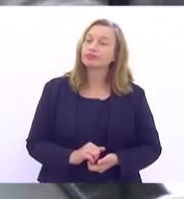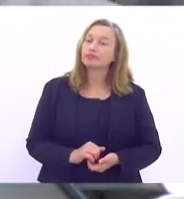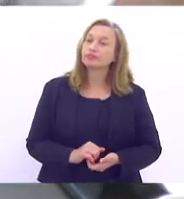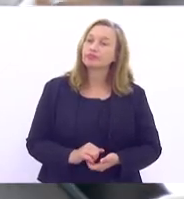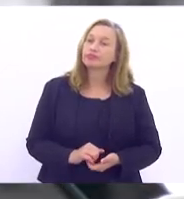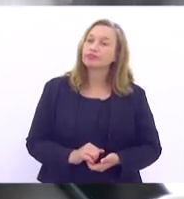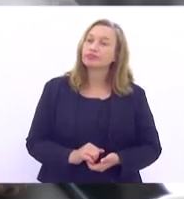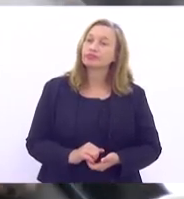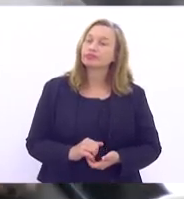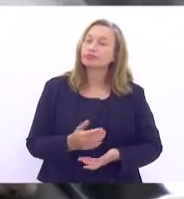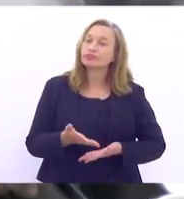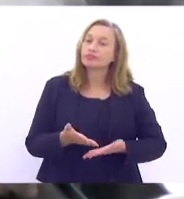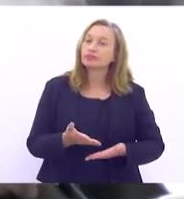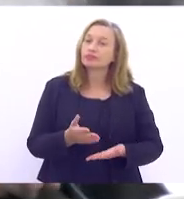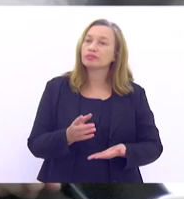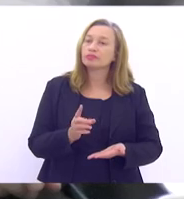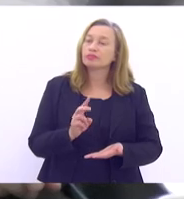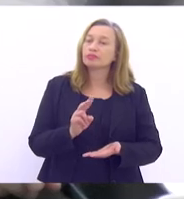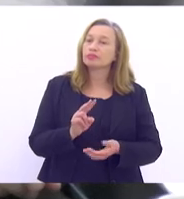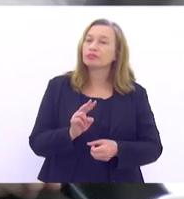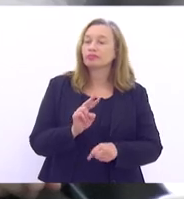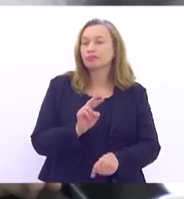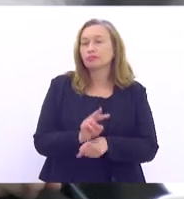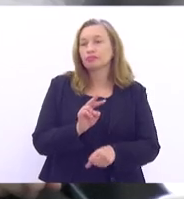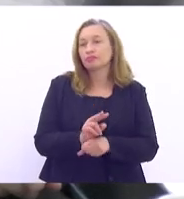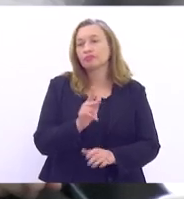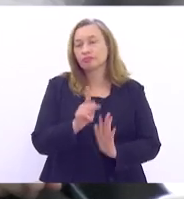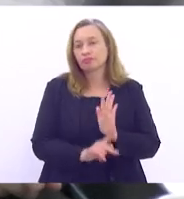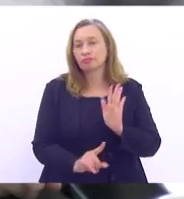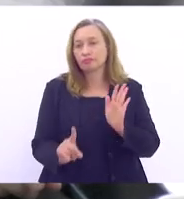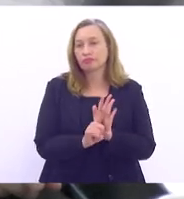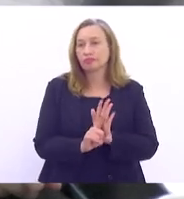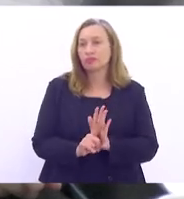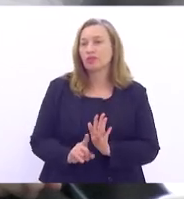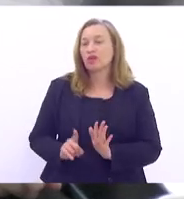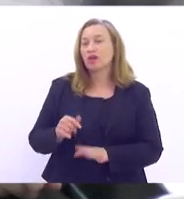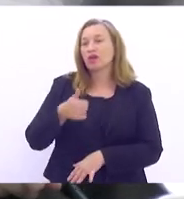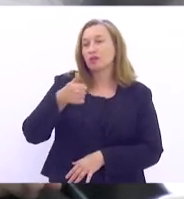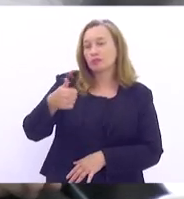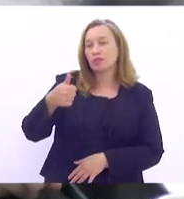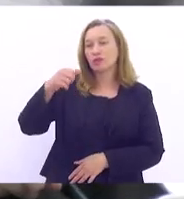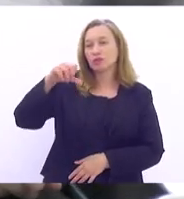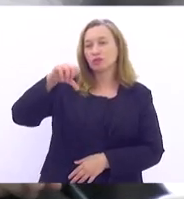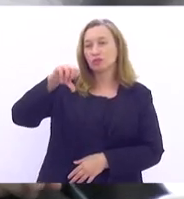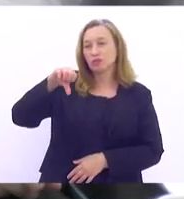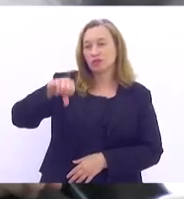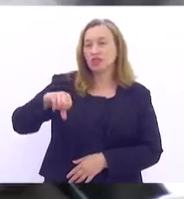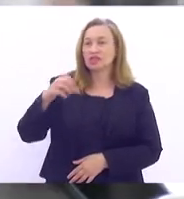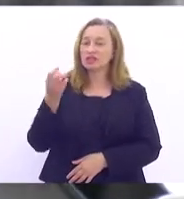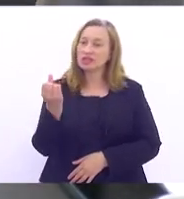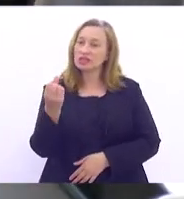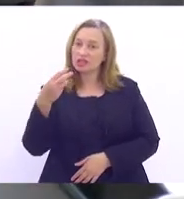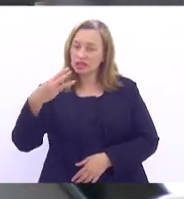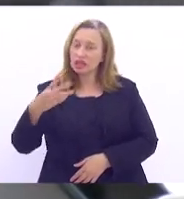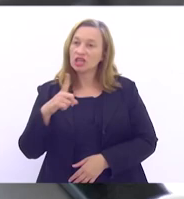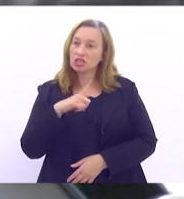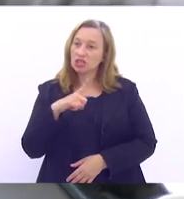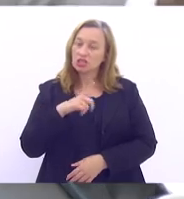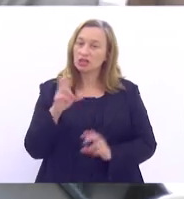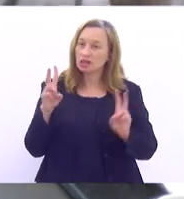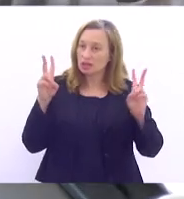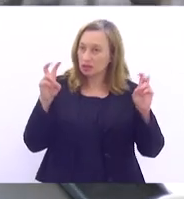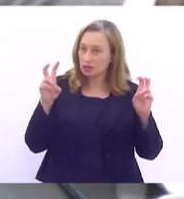os projetos de lei. Inicialmente, o Supremo, lá em 1963, tinha essa súmula